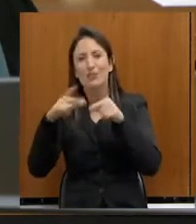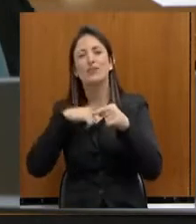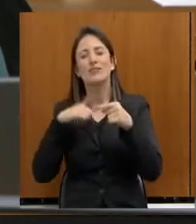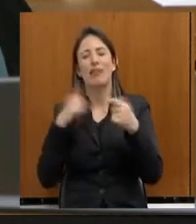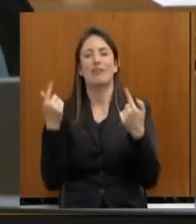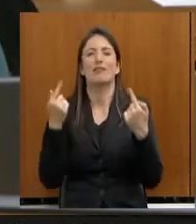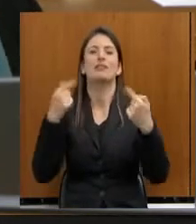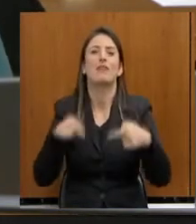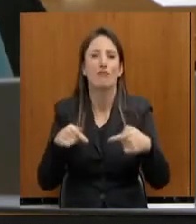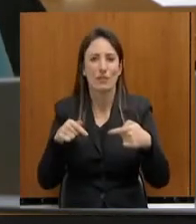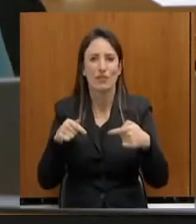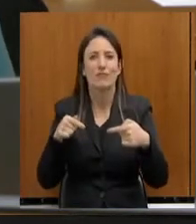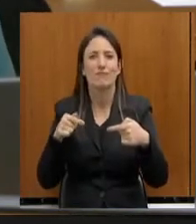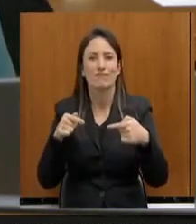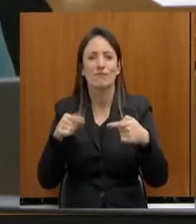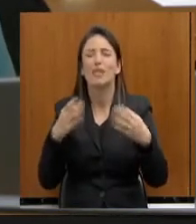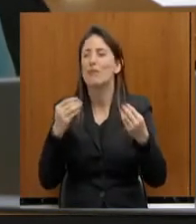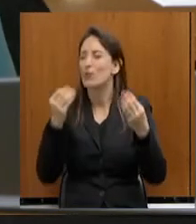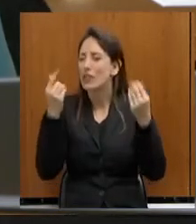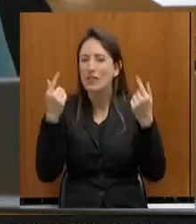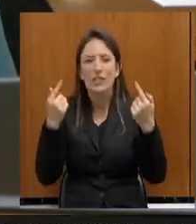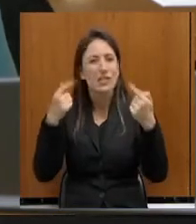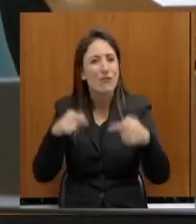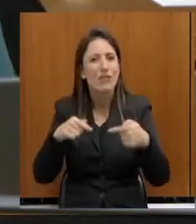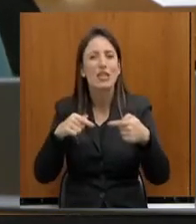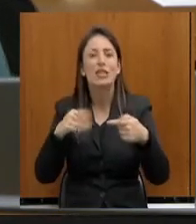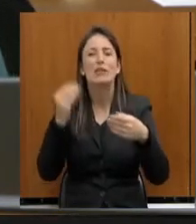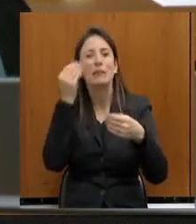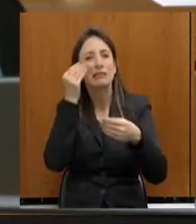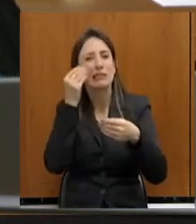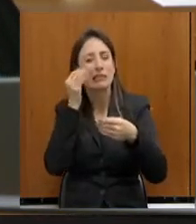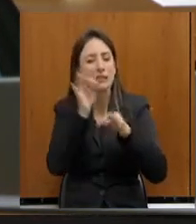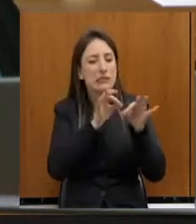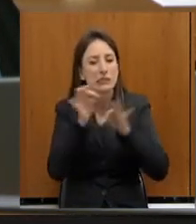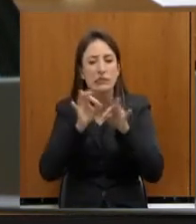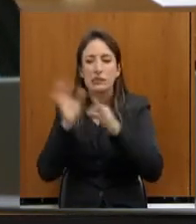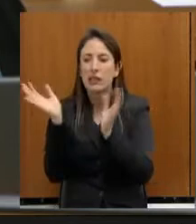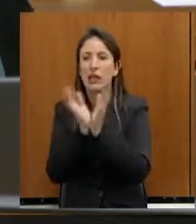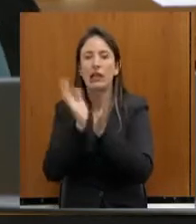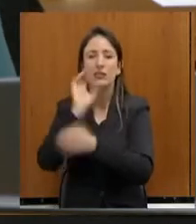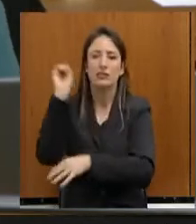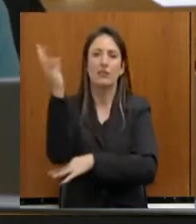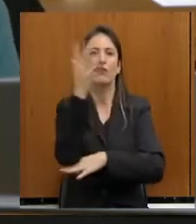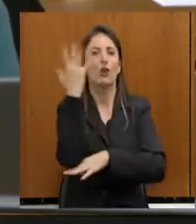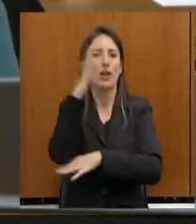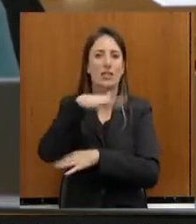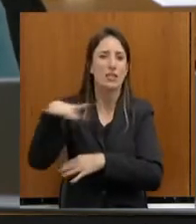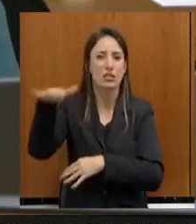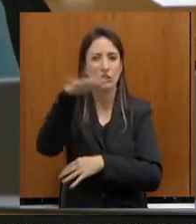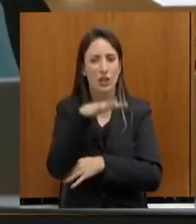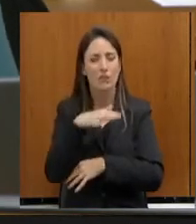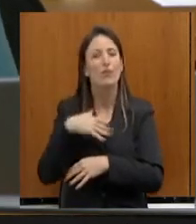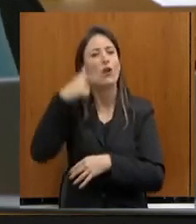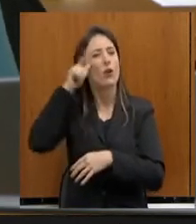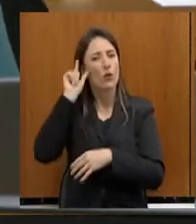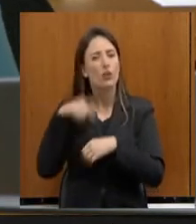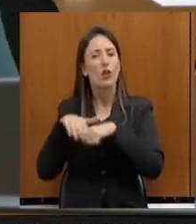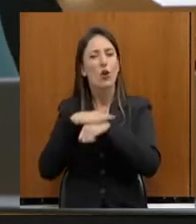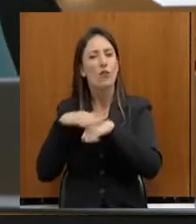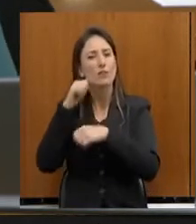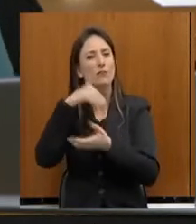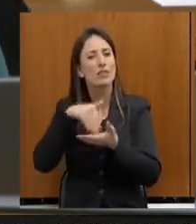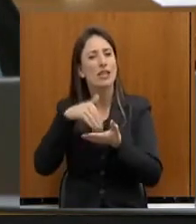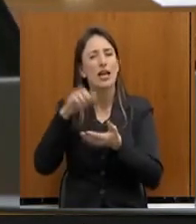para a intervenção Florestal naquela região Ontem mesmo eu conversava com a secretária Ana Valentine